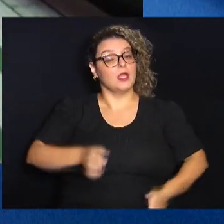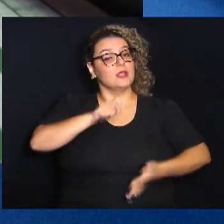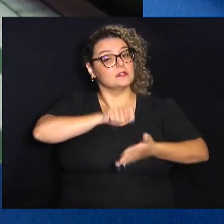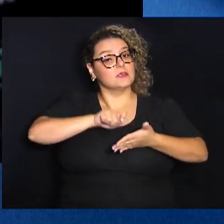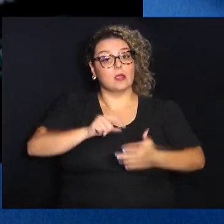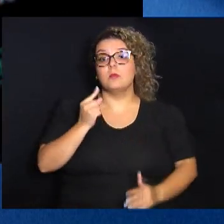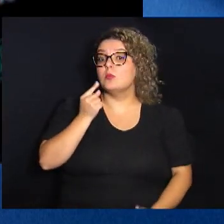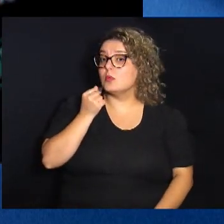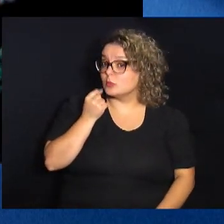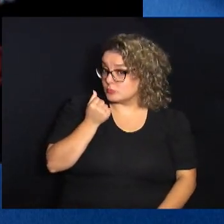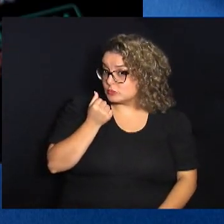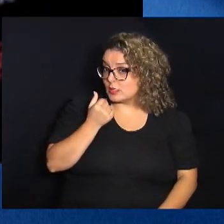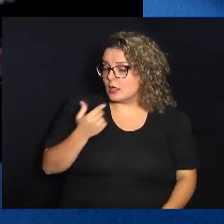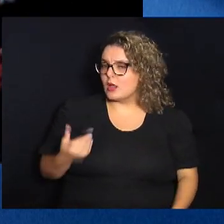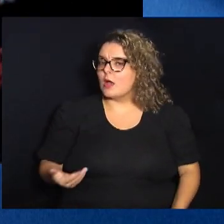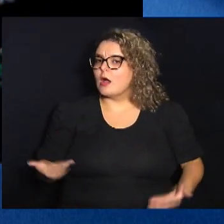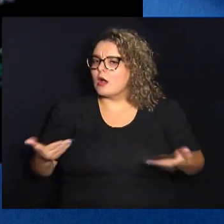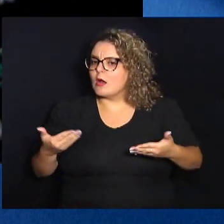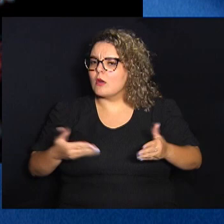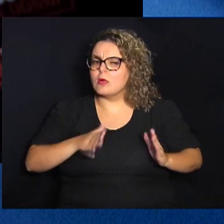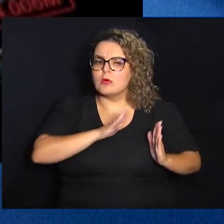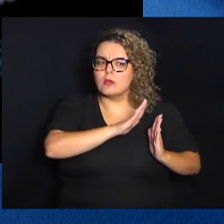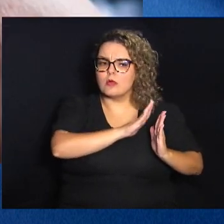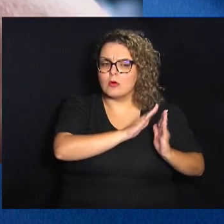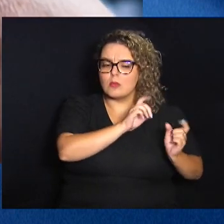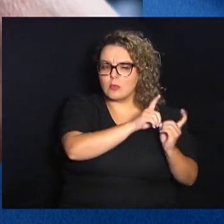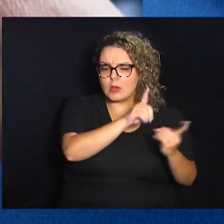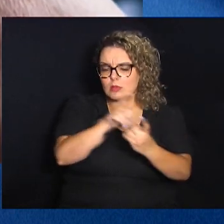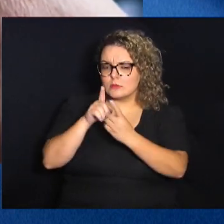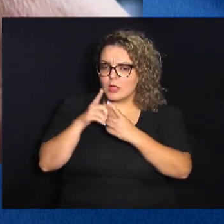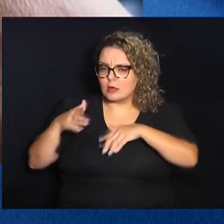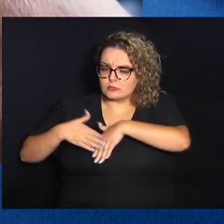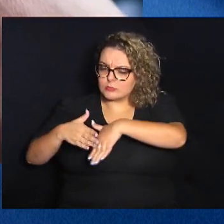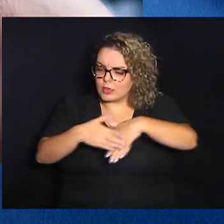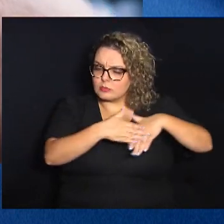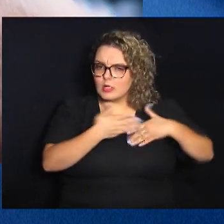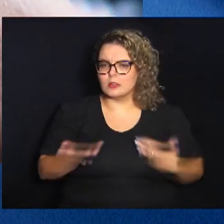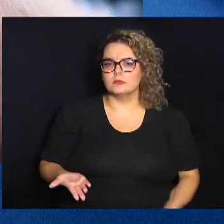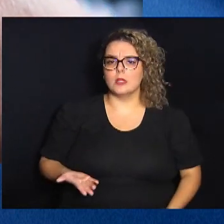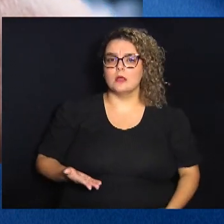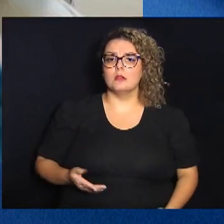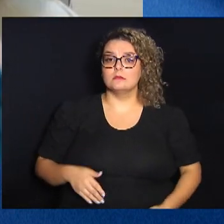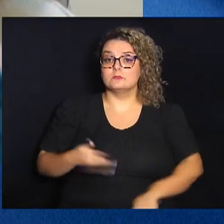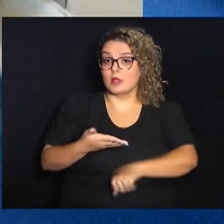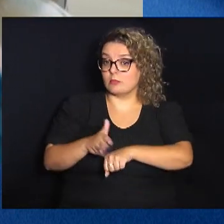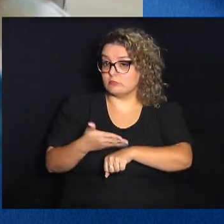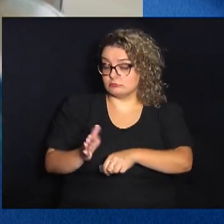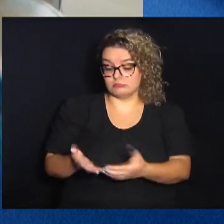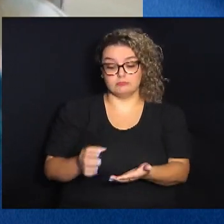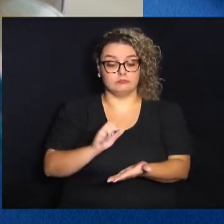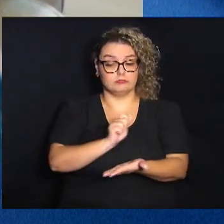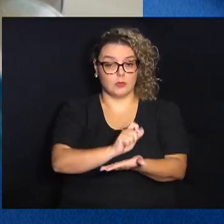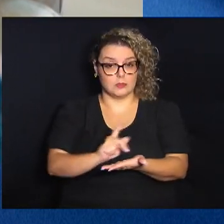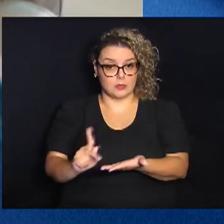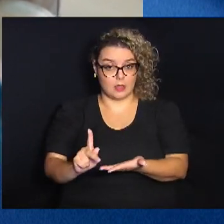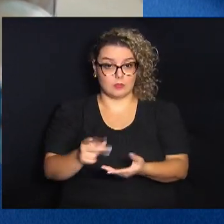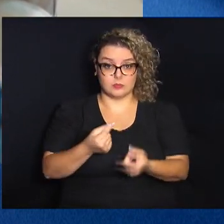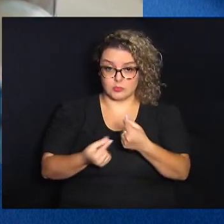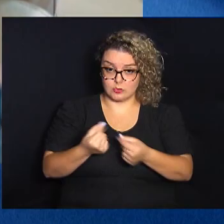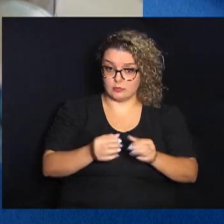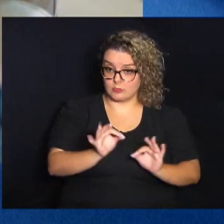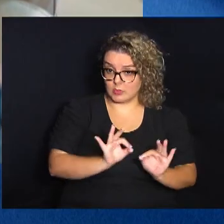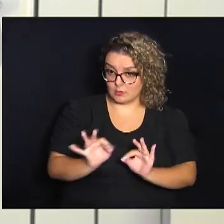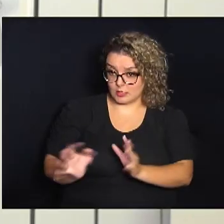do Lápis aborda o funcionamento e a praticidade dos aplicativos de organização